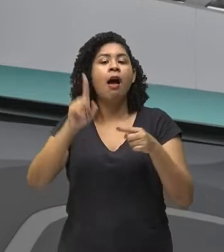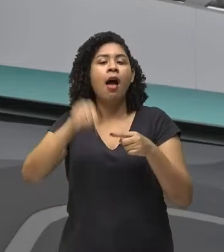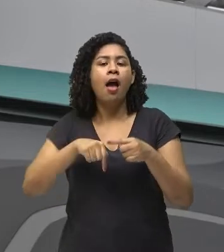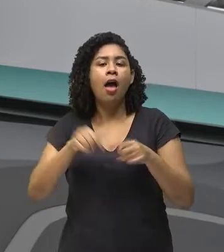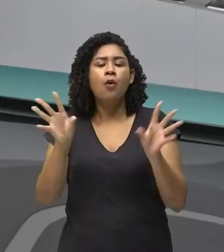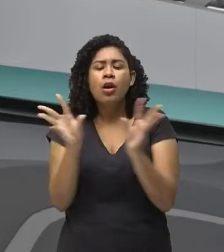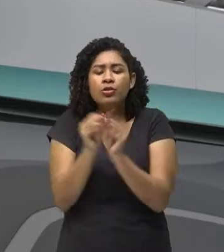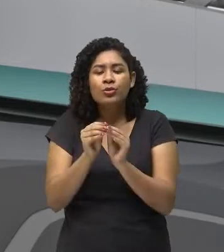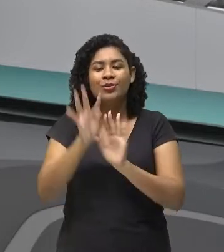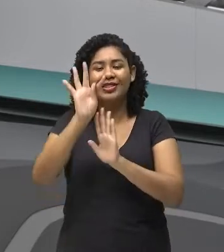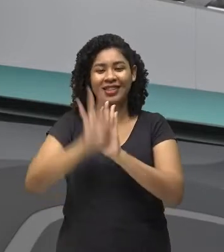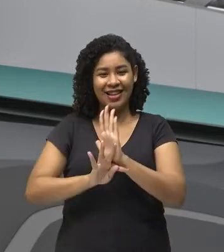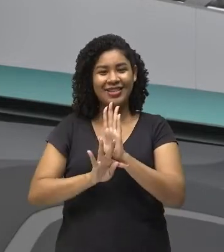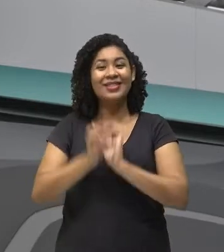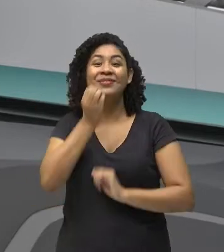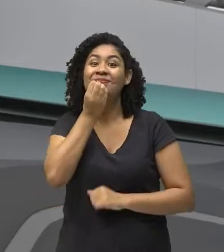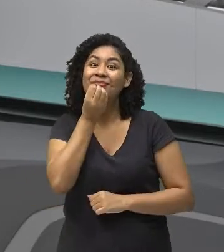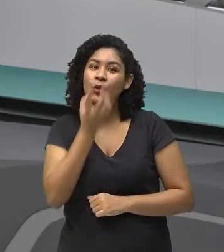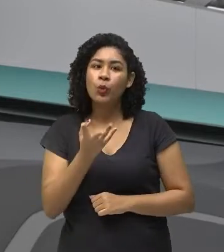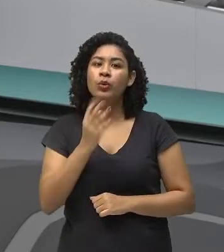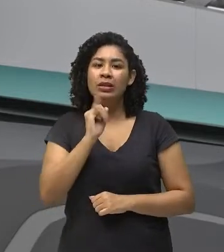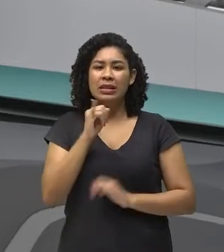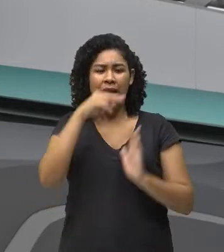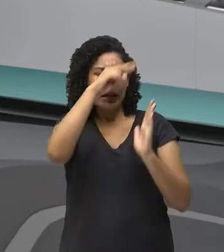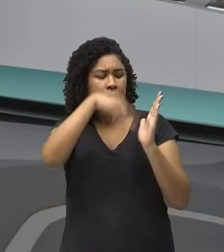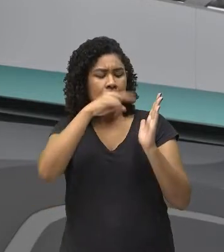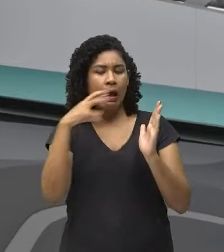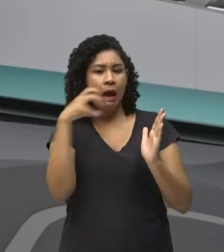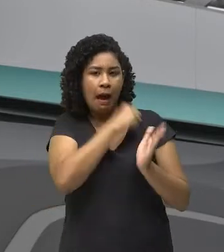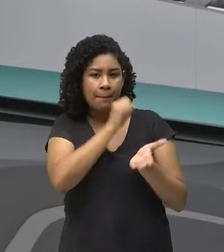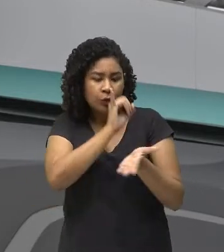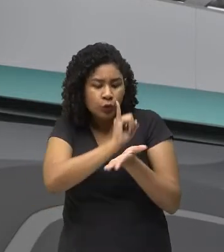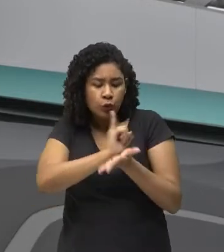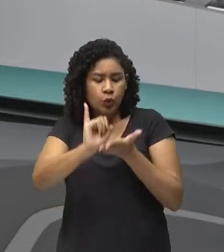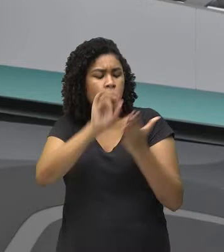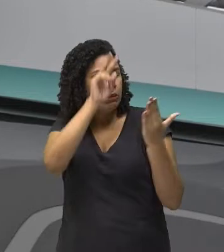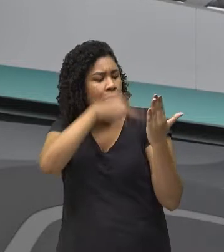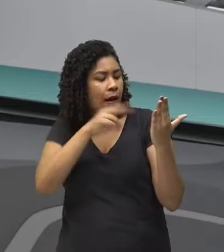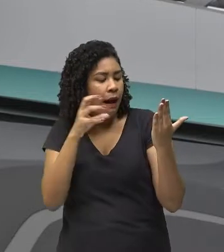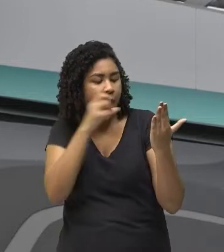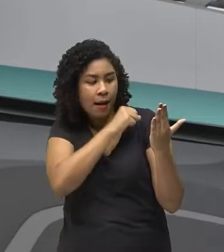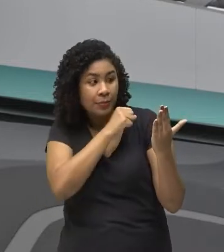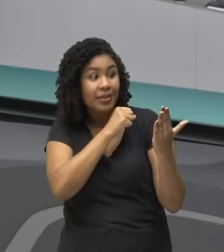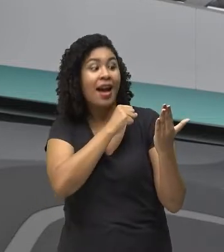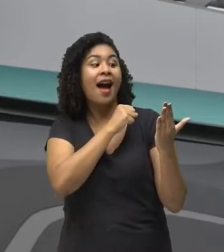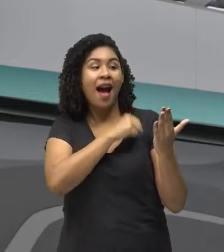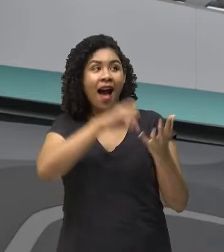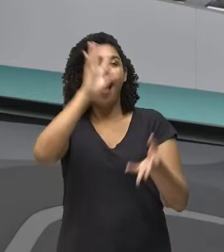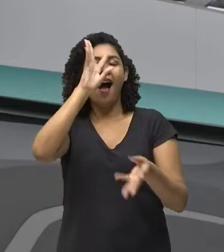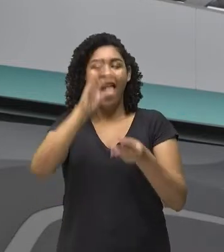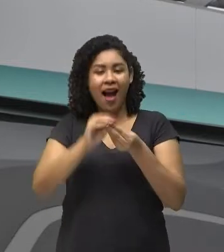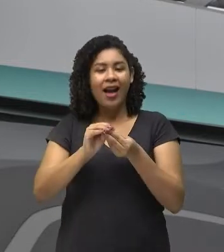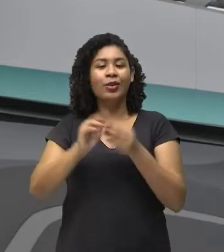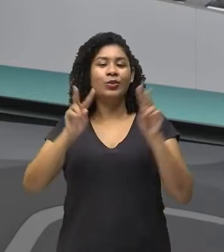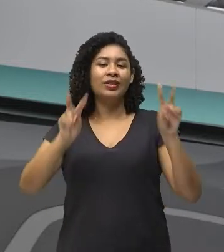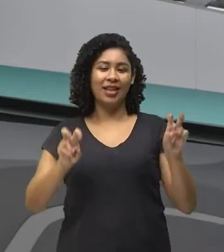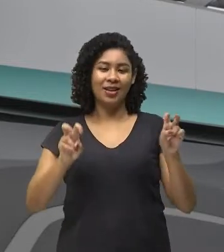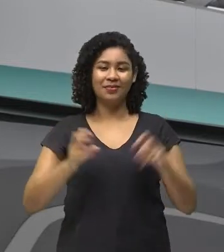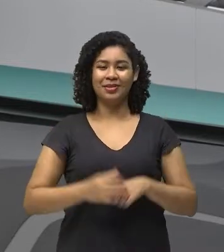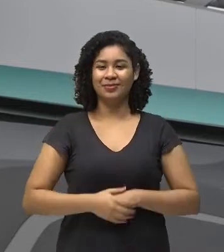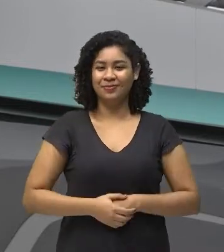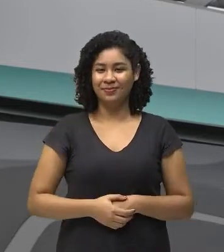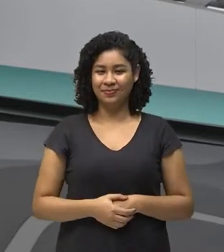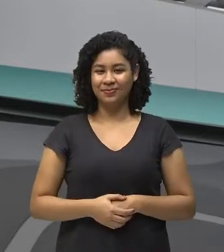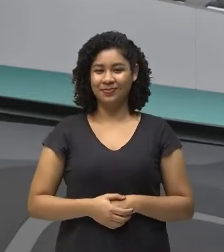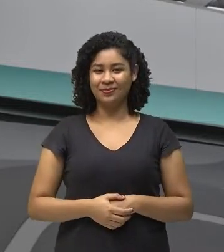falando. Então, quando você dá uma olhada rápida lá na introdução do texto, ele já está dizendo mais ou menos a ideia sobre o que é aquele texto.